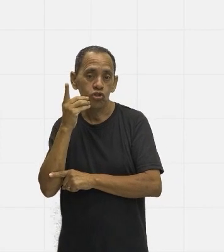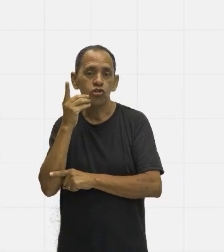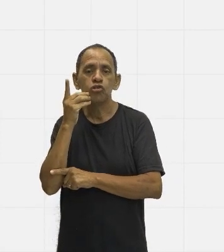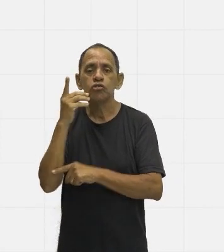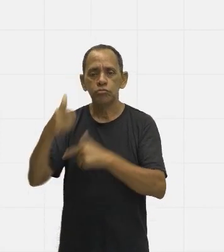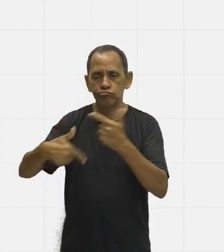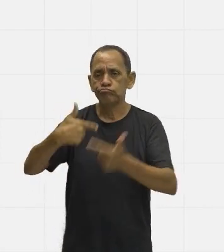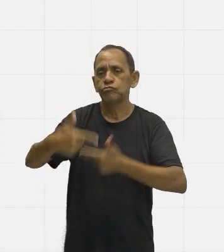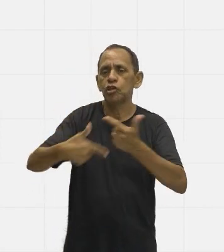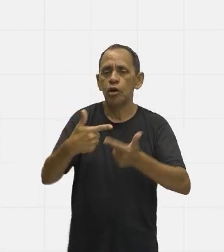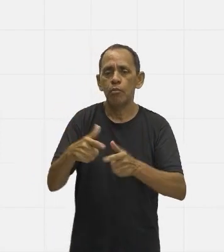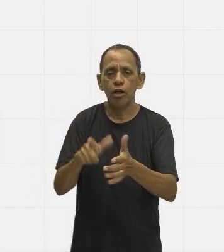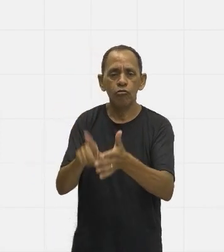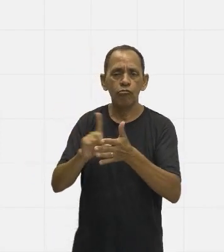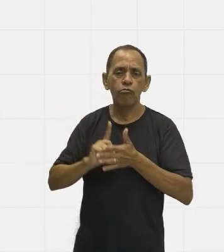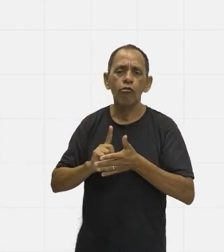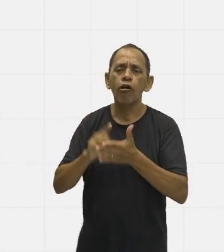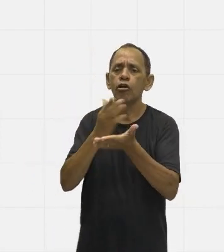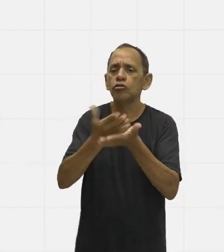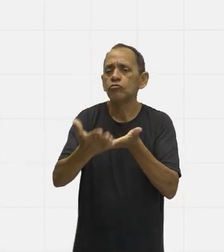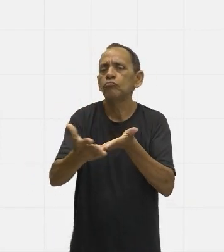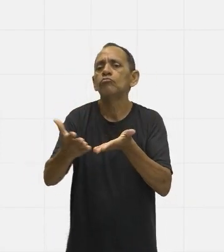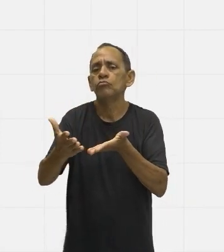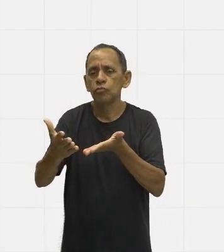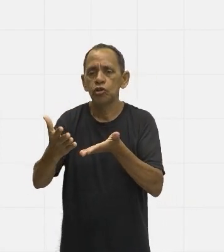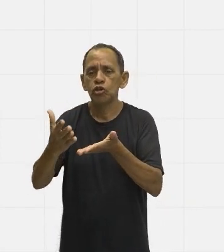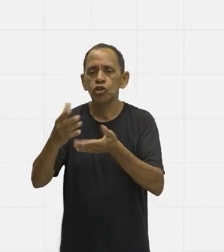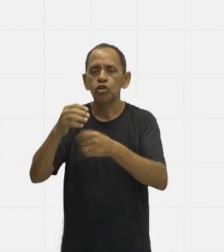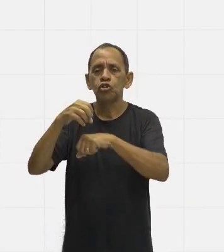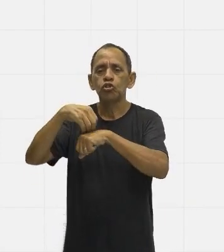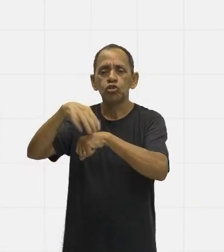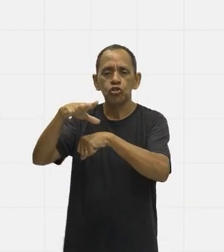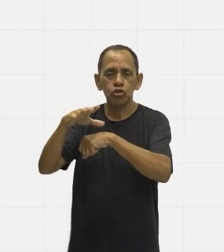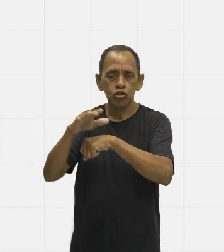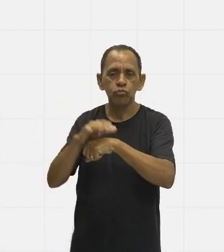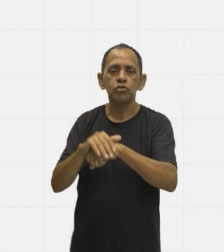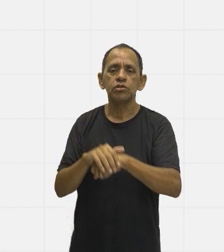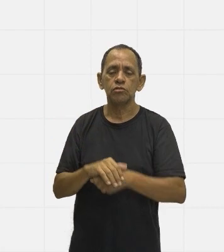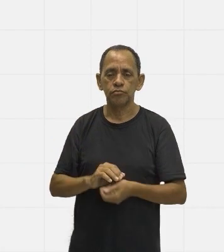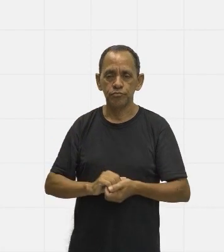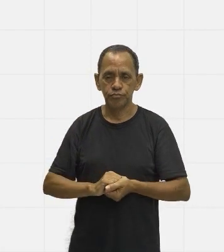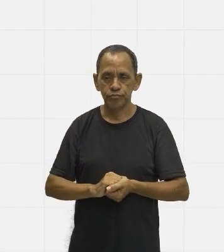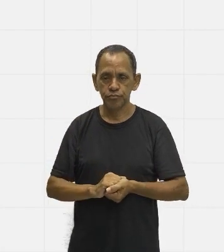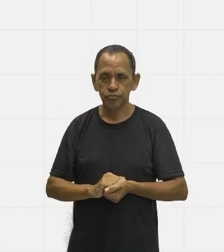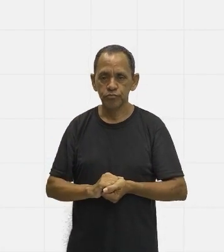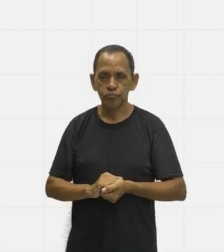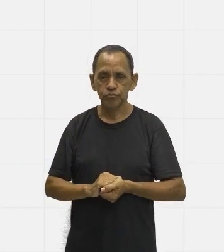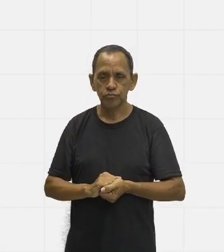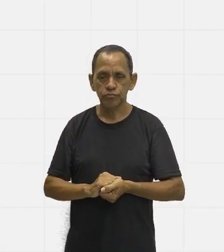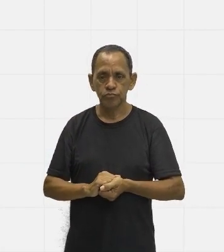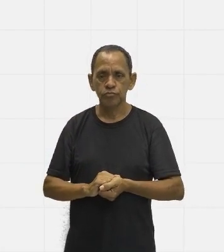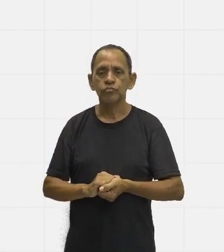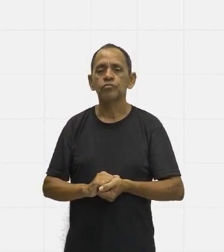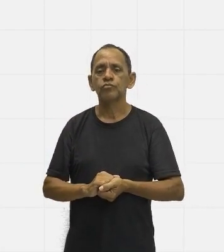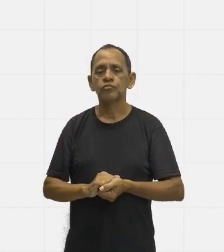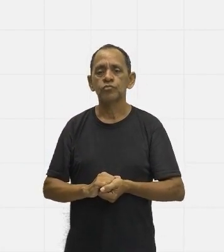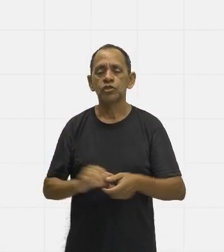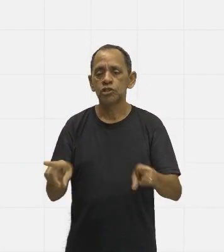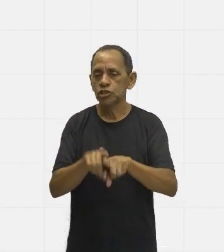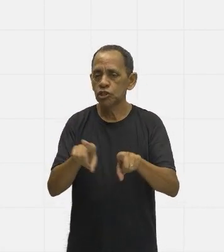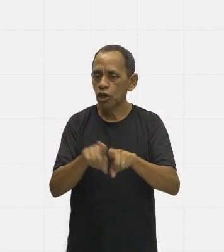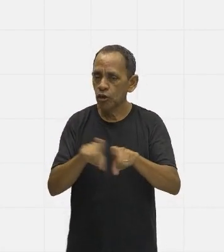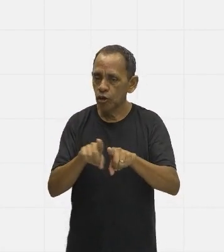início da transmissão do componente curricular. Então, aí eu só gostaria, Ellen, de reforçar sobre essa questão do e-mail da